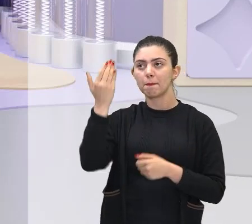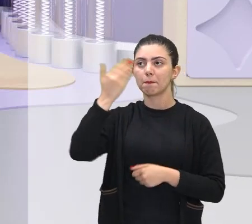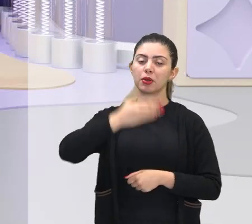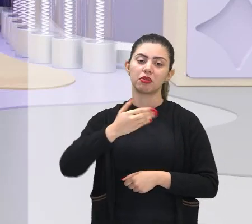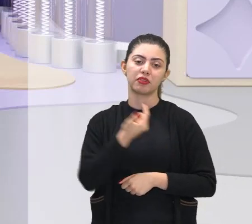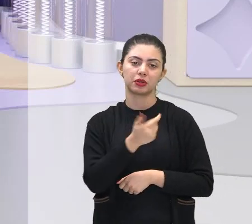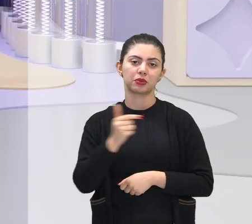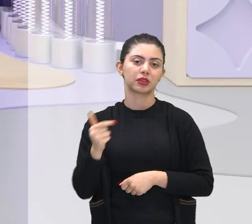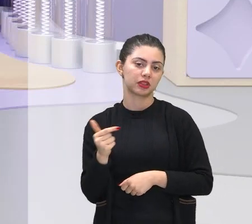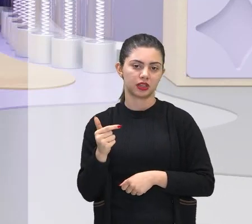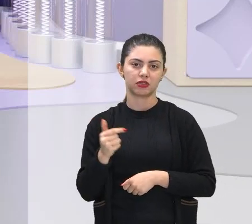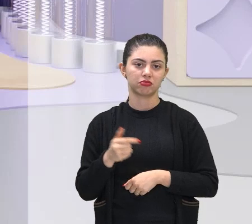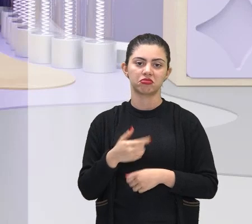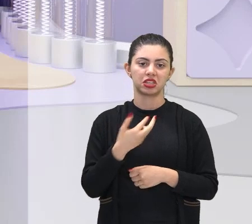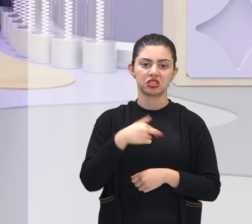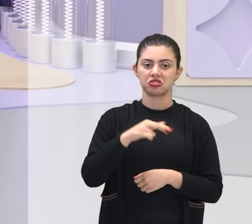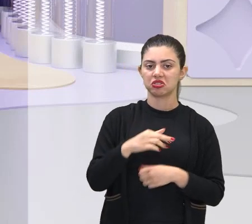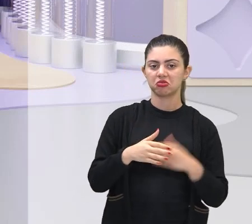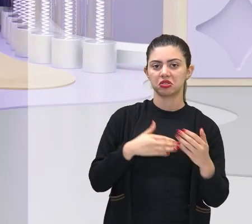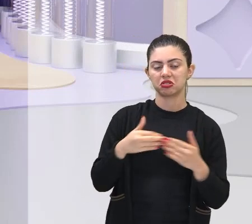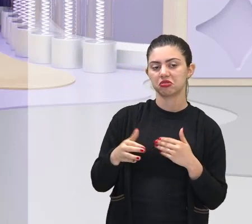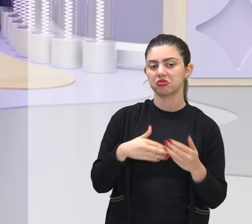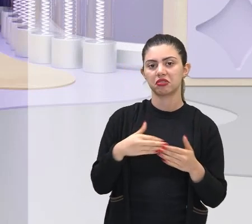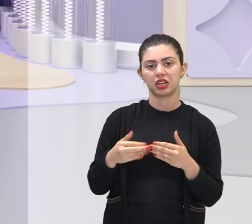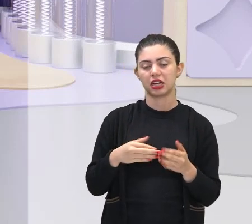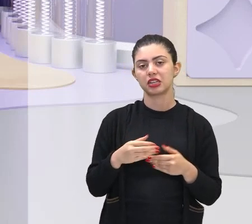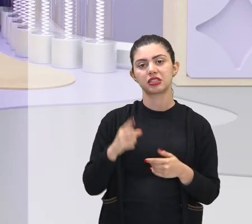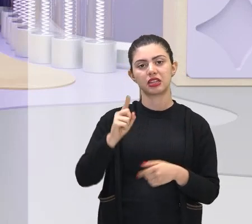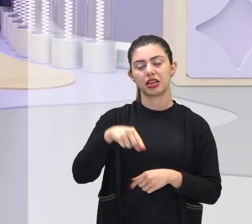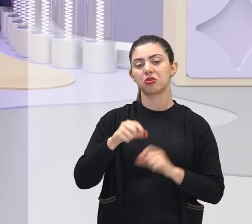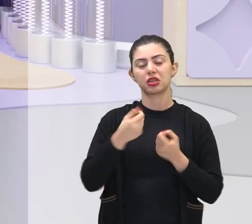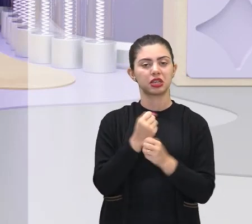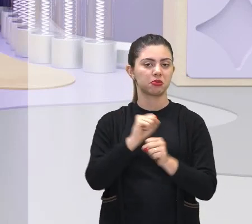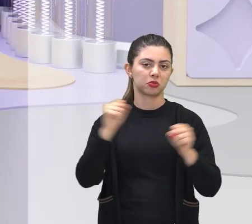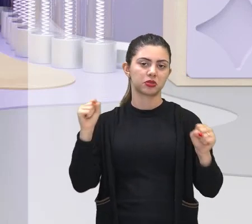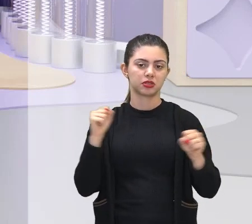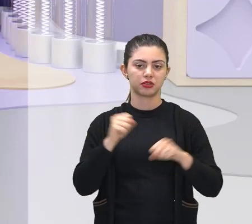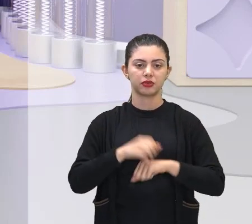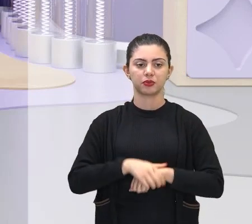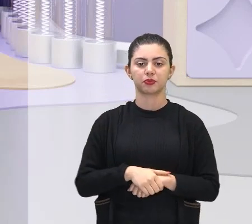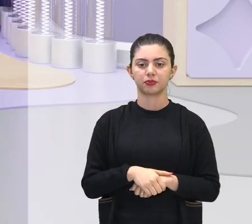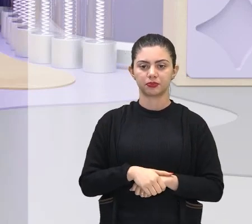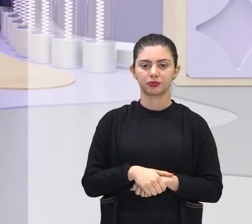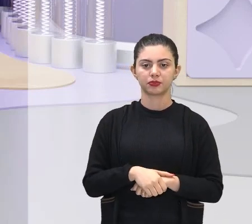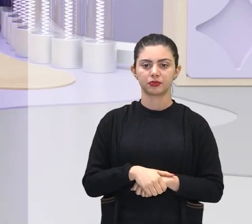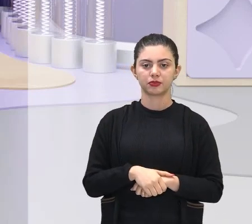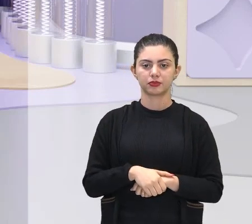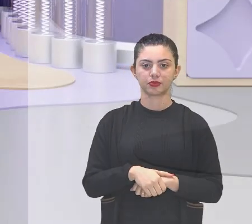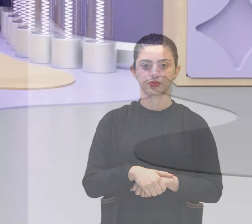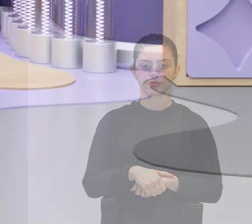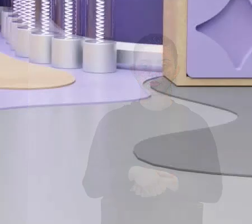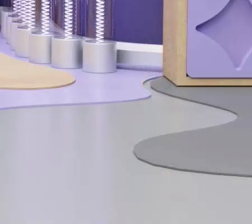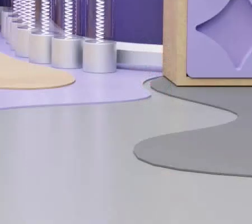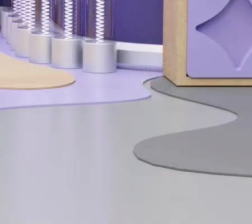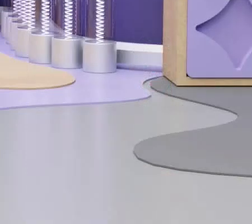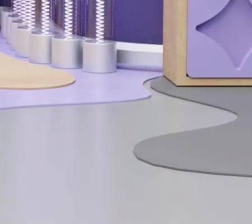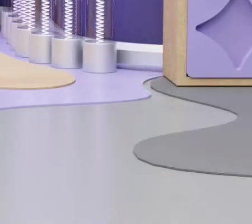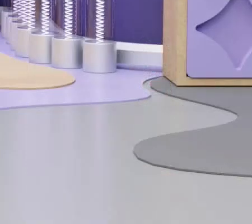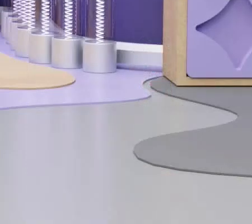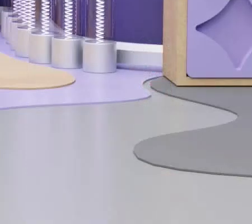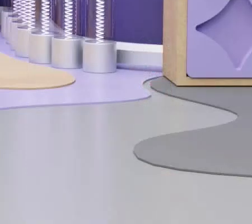Deus por meio de qualquer doutrina, por meio de qualquer rito, de qualquer forma de culto. Então, se Deus existe ou não,